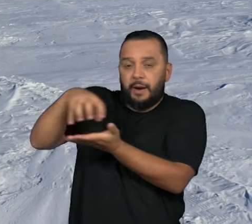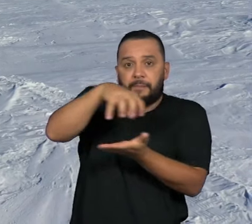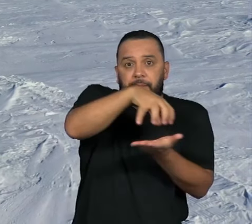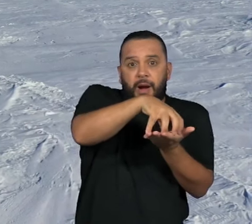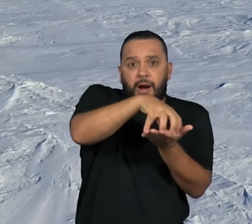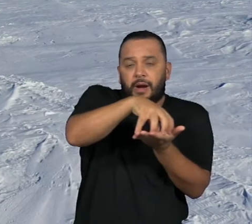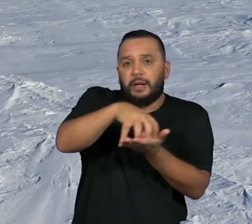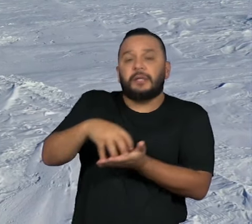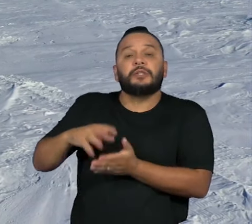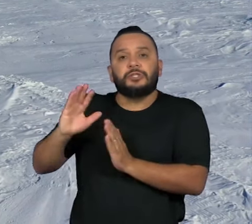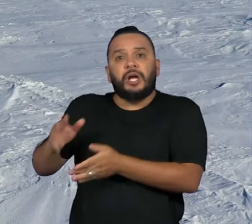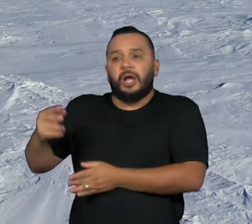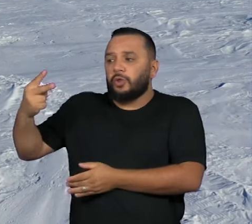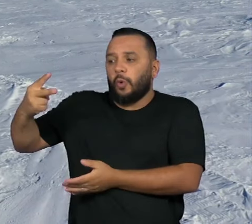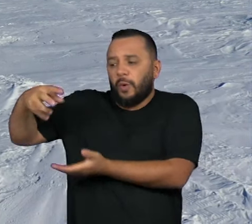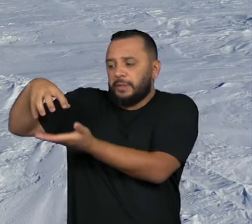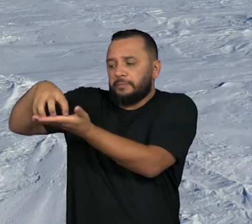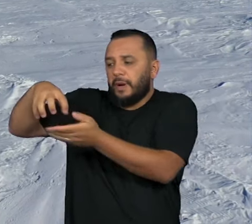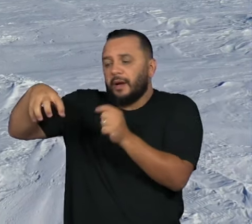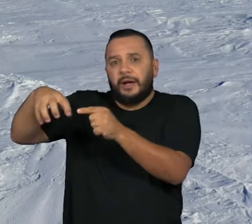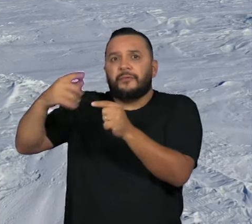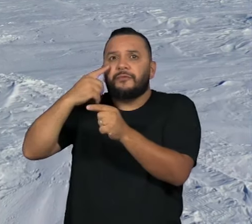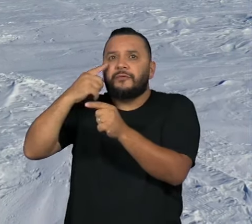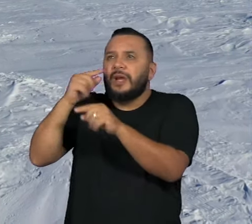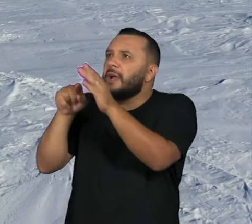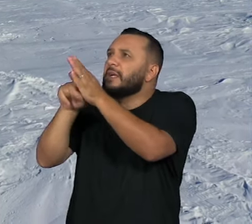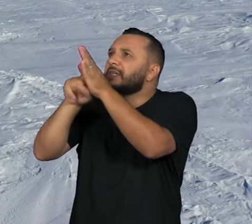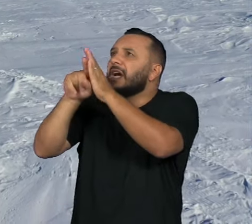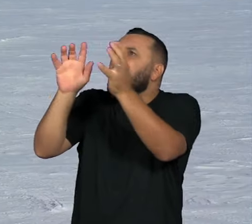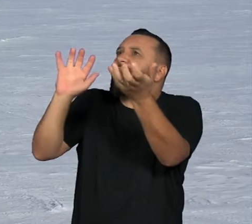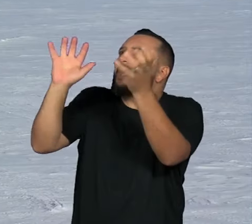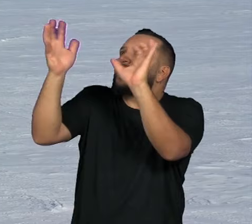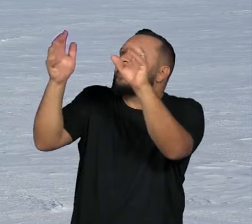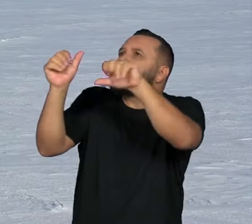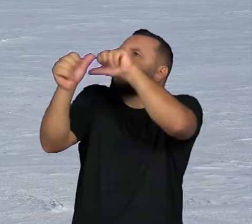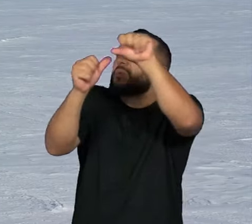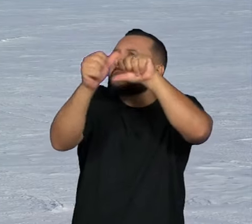mudanças climáticas e a conexão com o clima no Brasil.